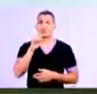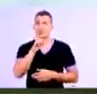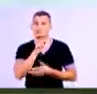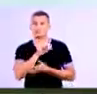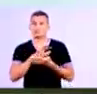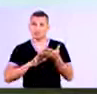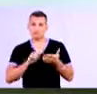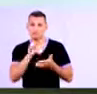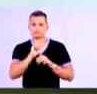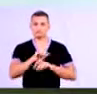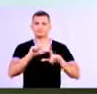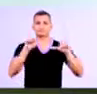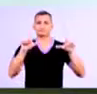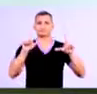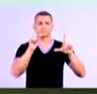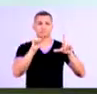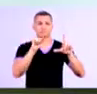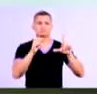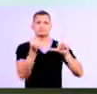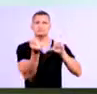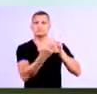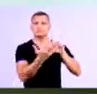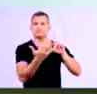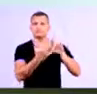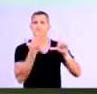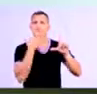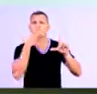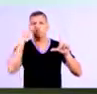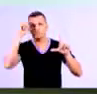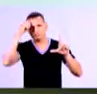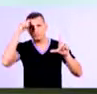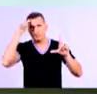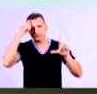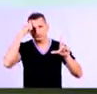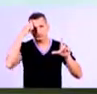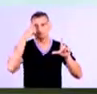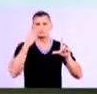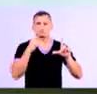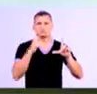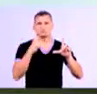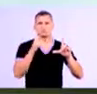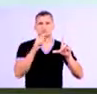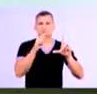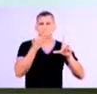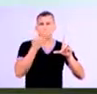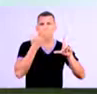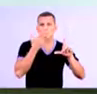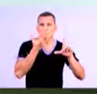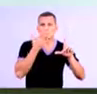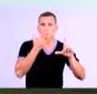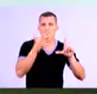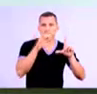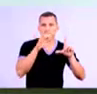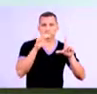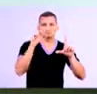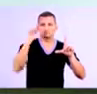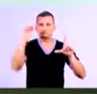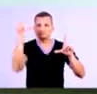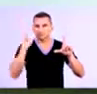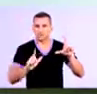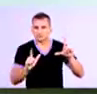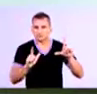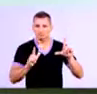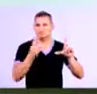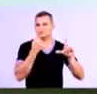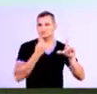quando ele abria, era um fundo preto, escrito com uma cor, um azul e